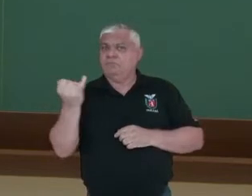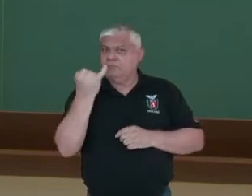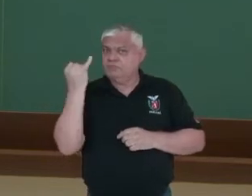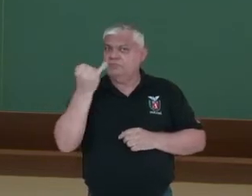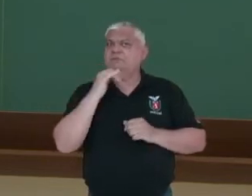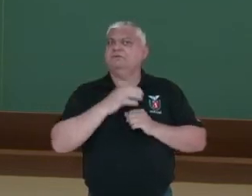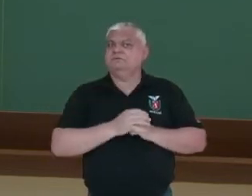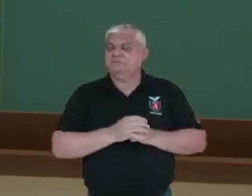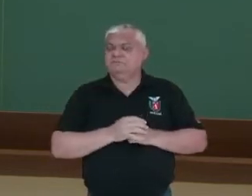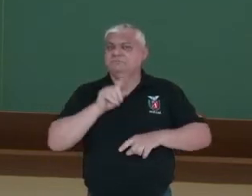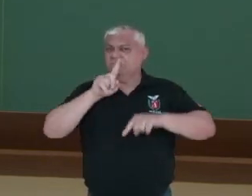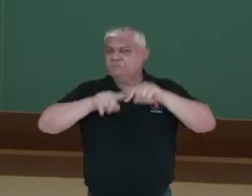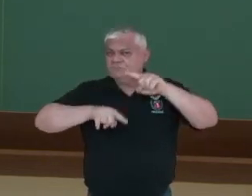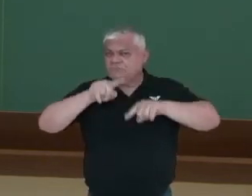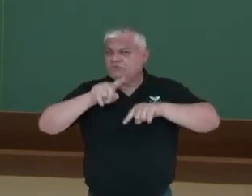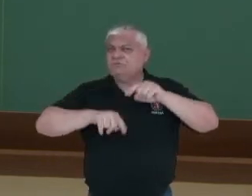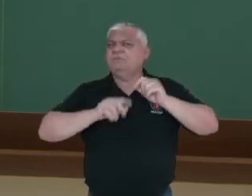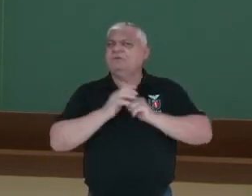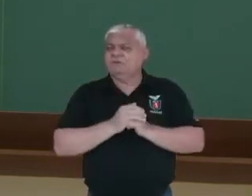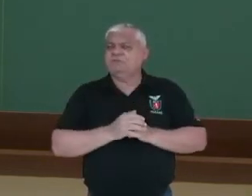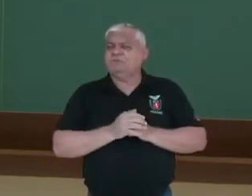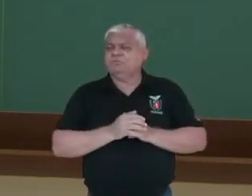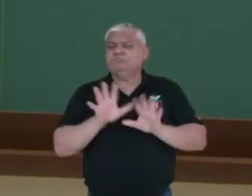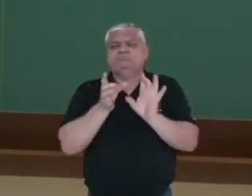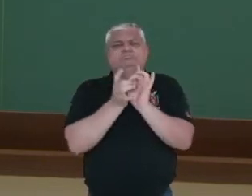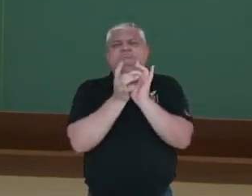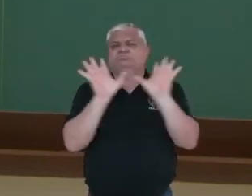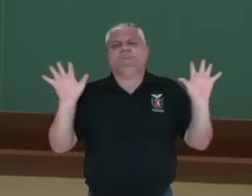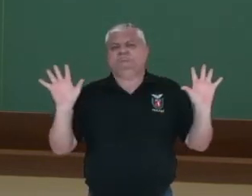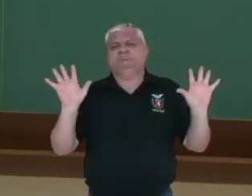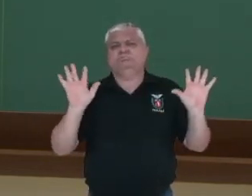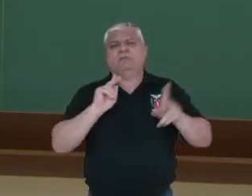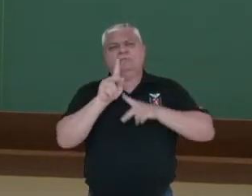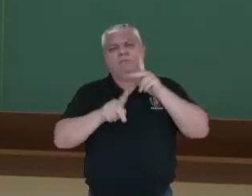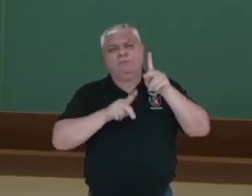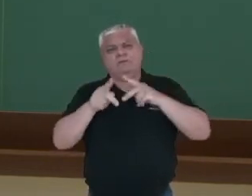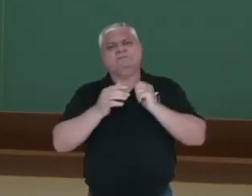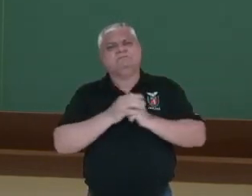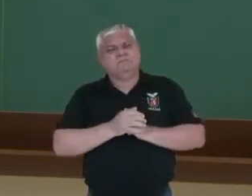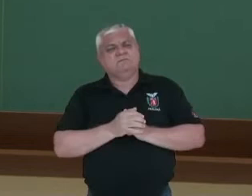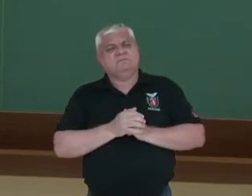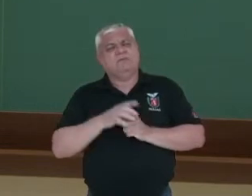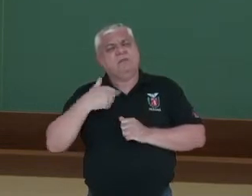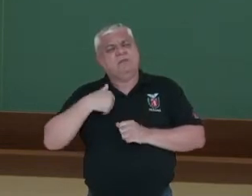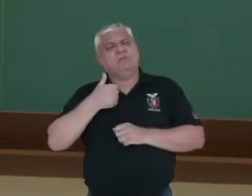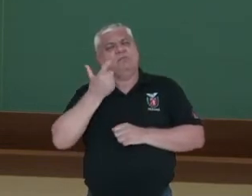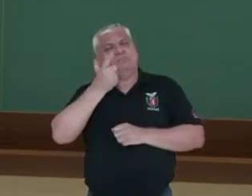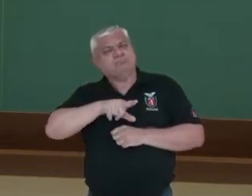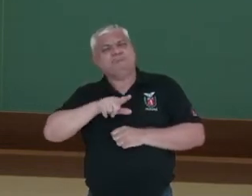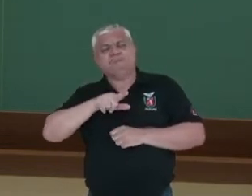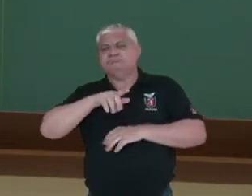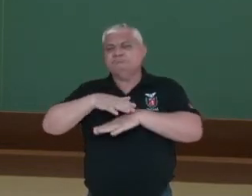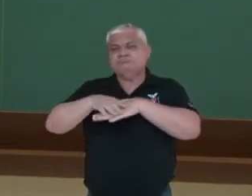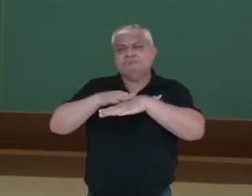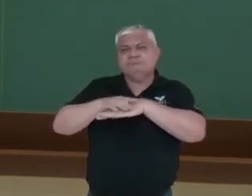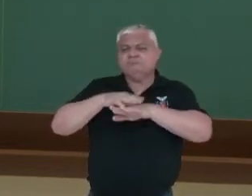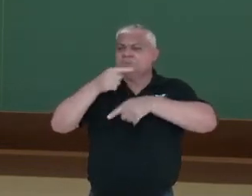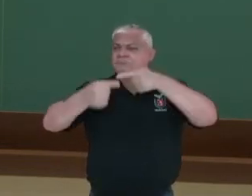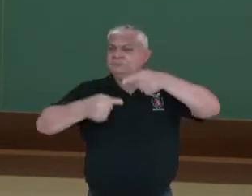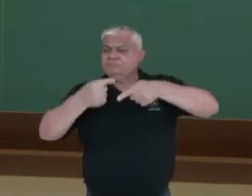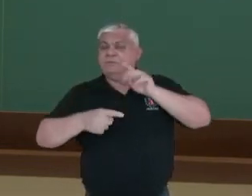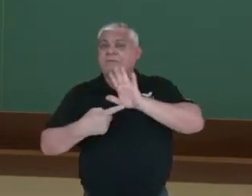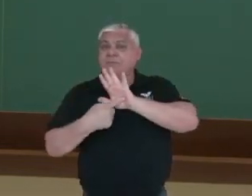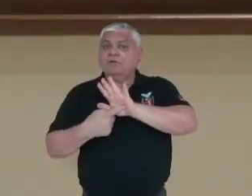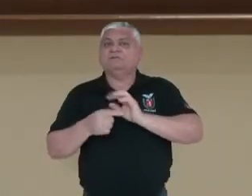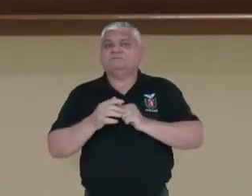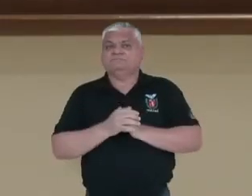é um instrumento democrático, digamos assim, eu consigo discutir. Óbvio que hoje em dia, né? Vem